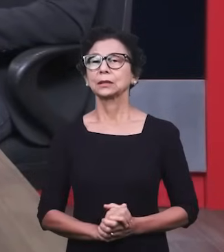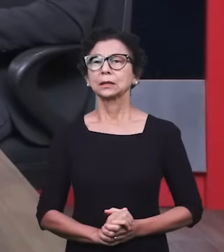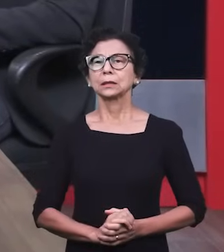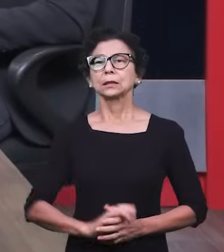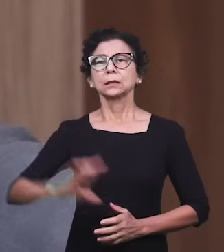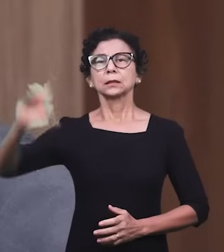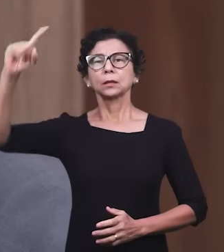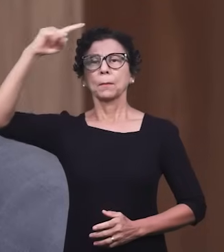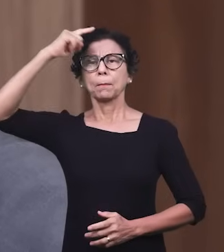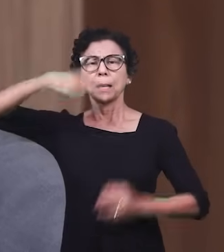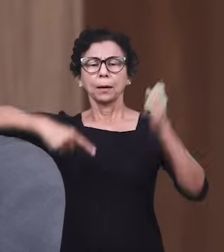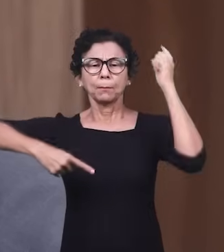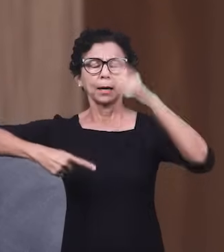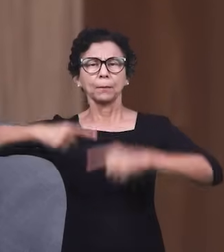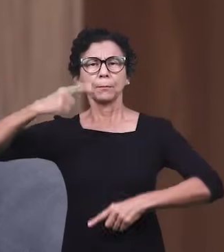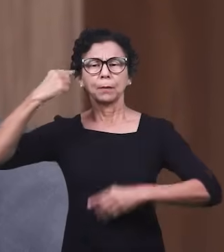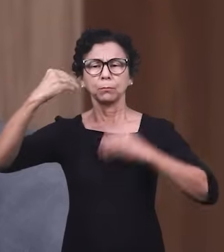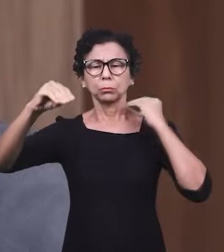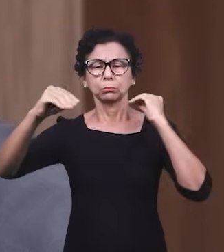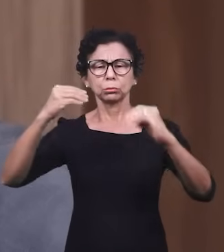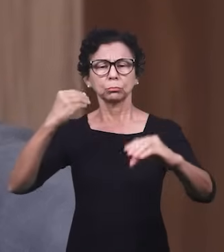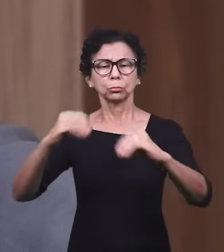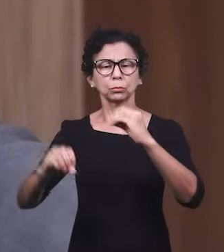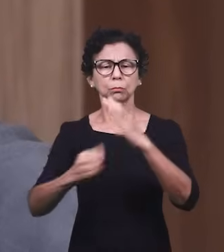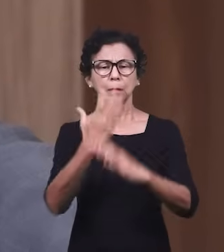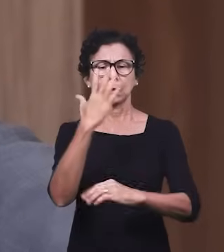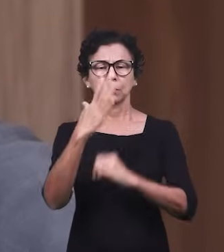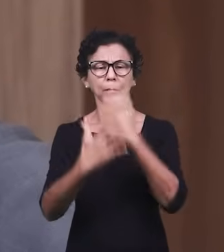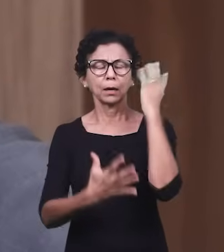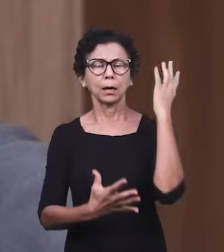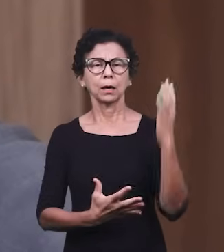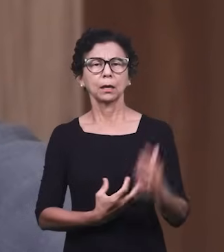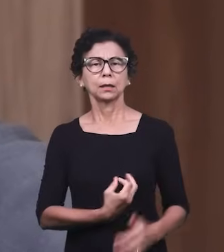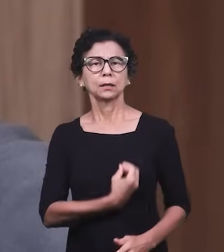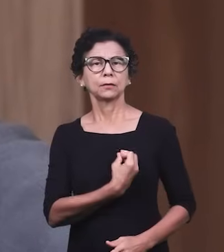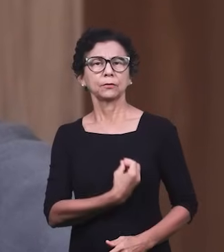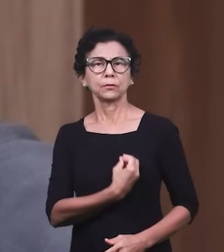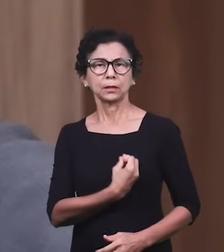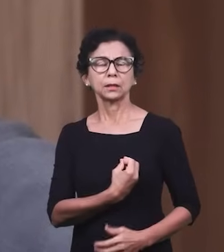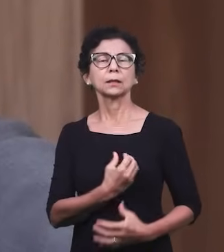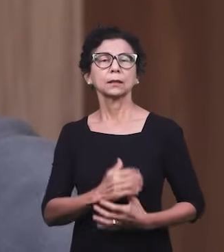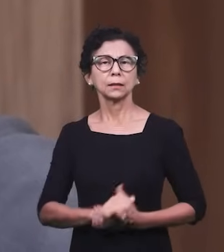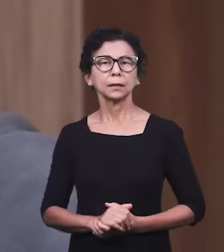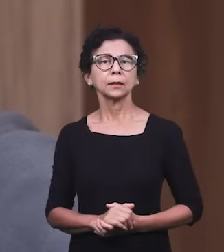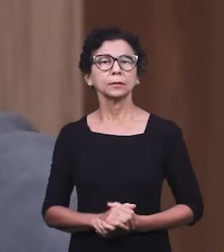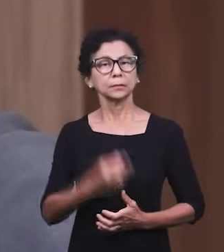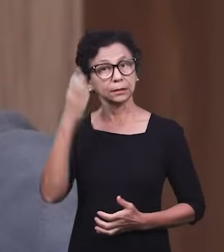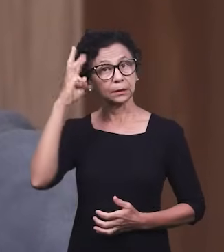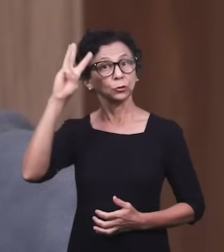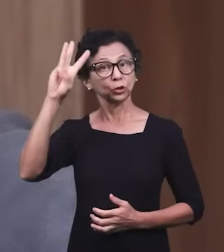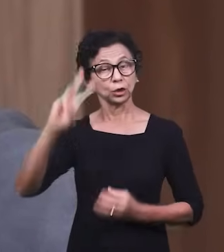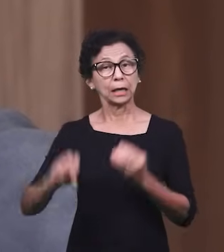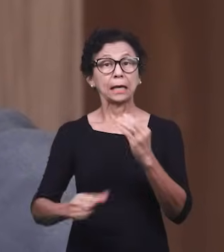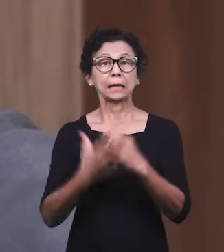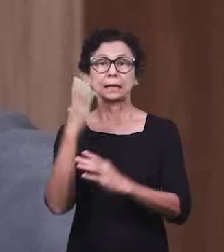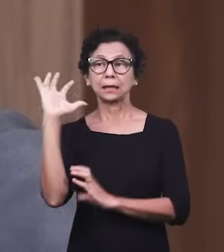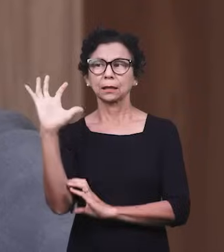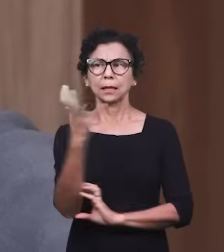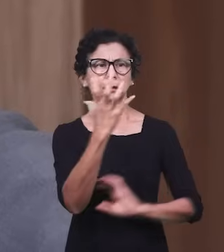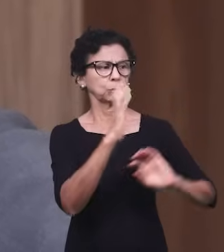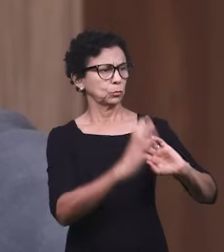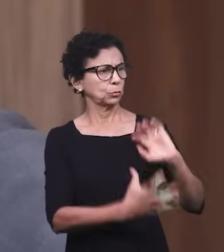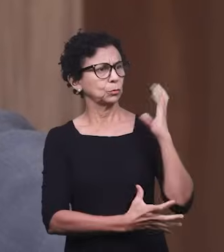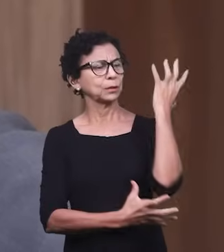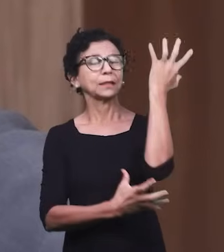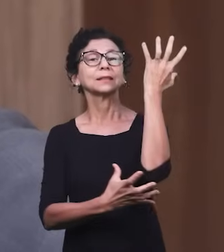essa infraestrutura para receber o homem e aí um terceiro dia ele cria a vida nas plantas já pensando